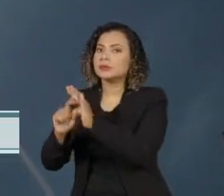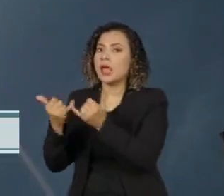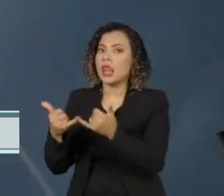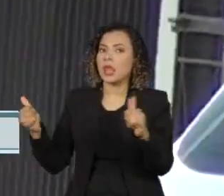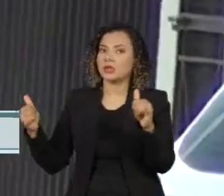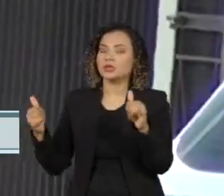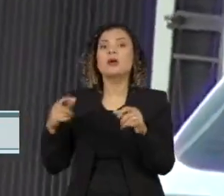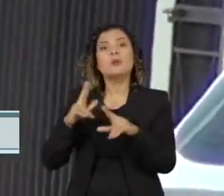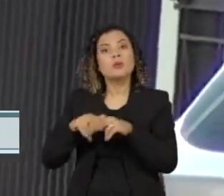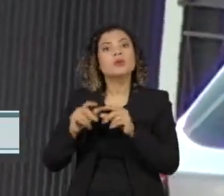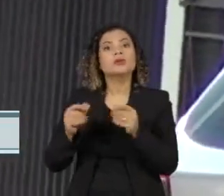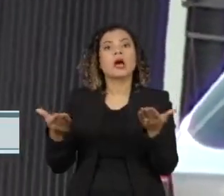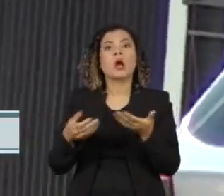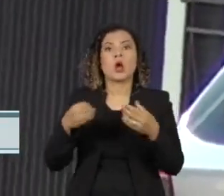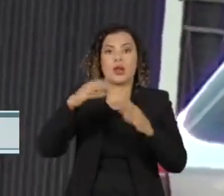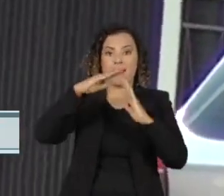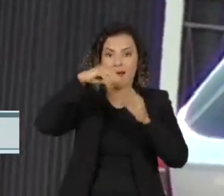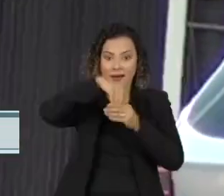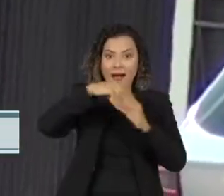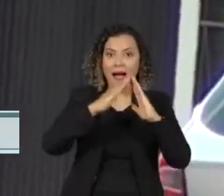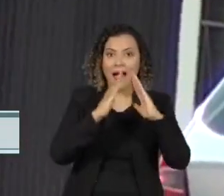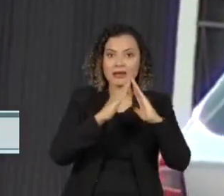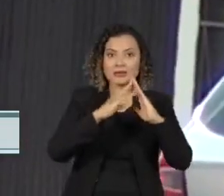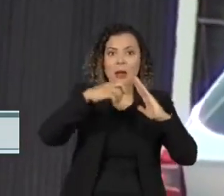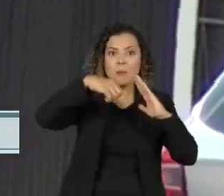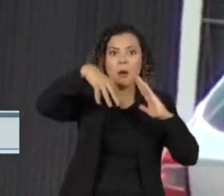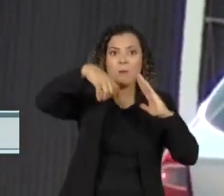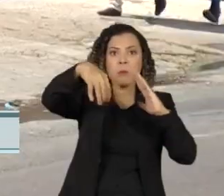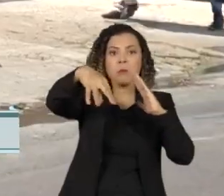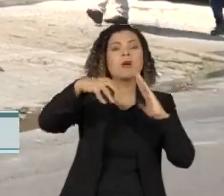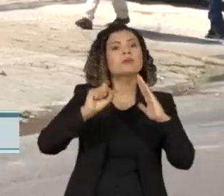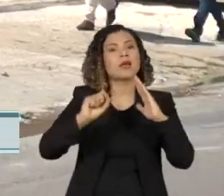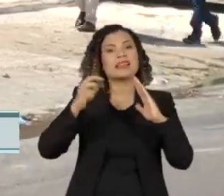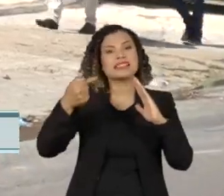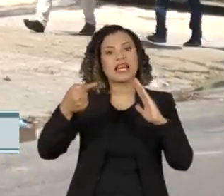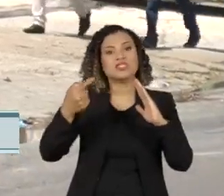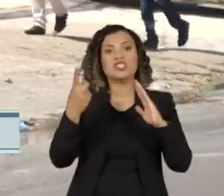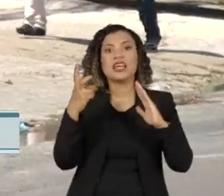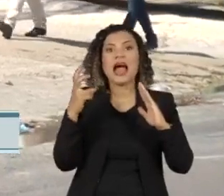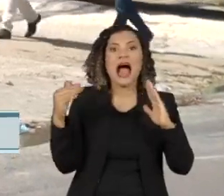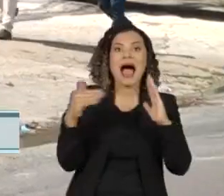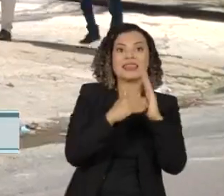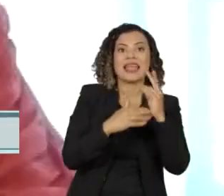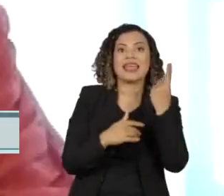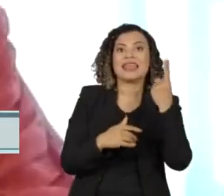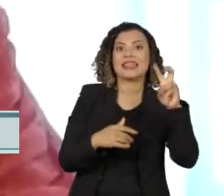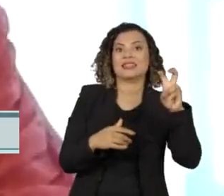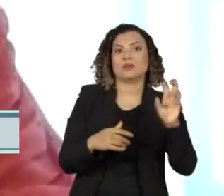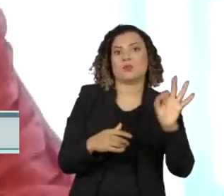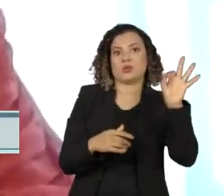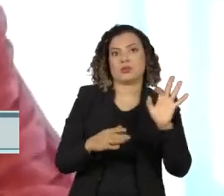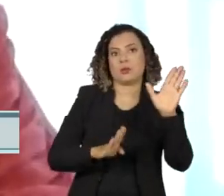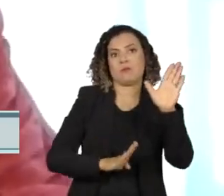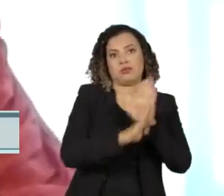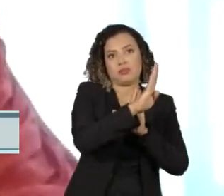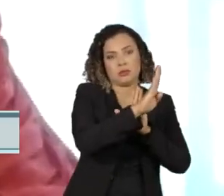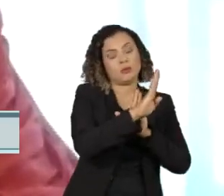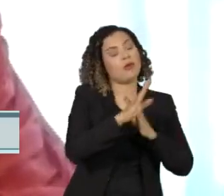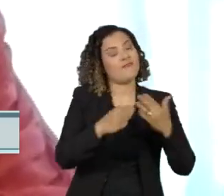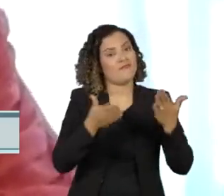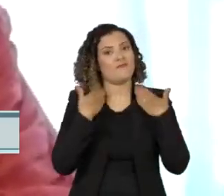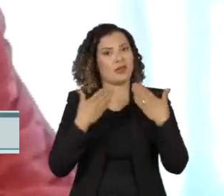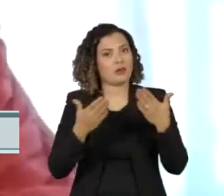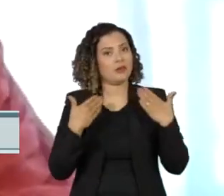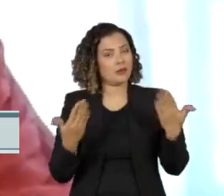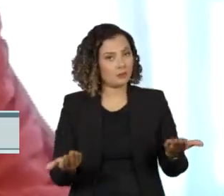o consumo dentro dos lares brasileiros pode subir entre 7% e 15% no verão. Esse consumo aumenta